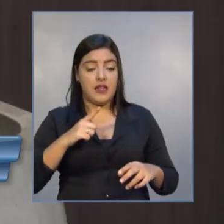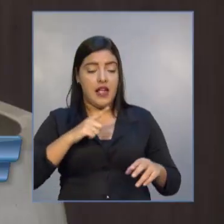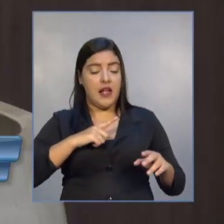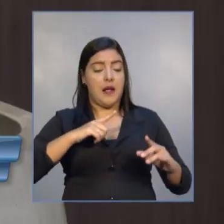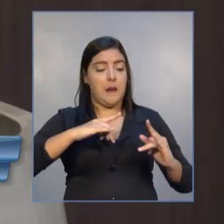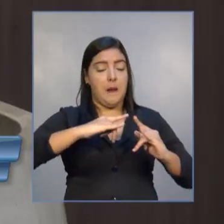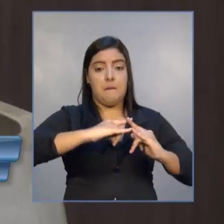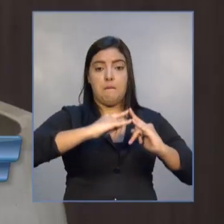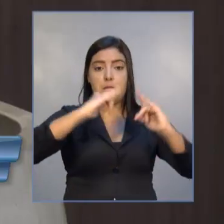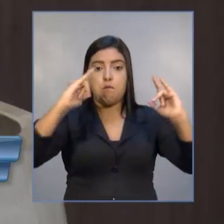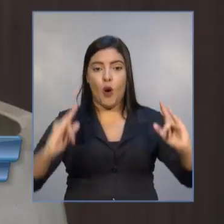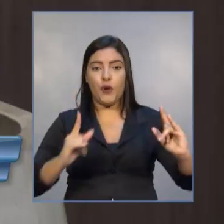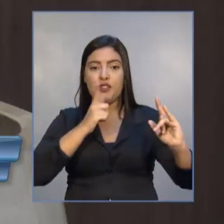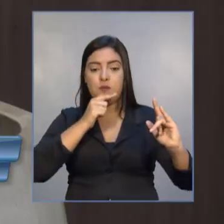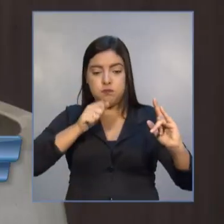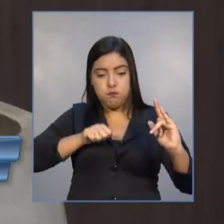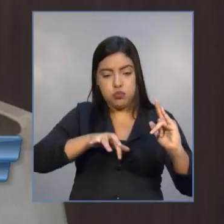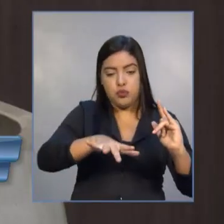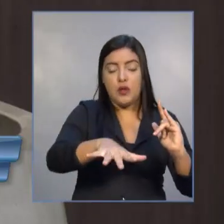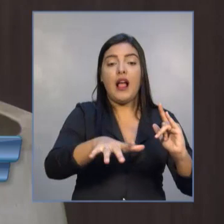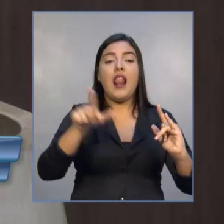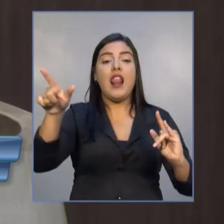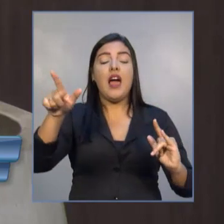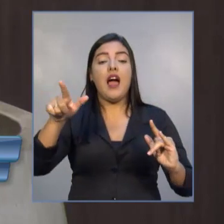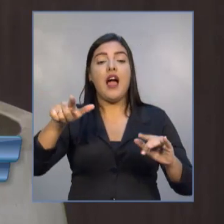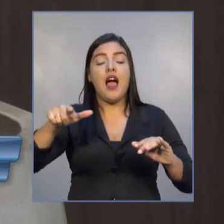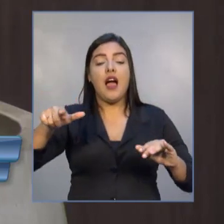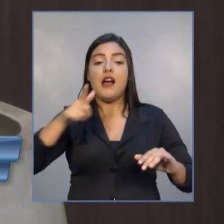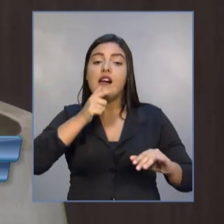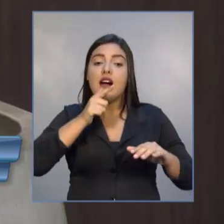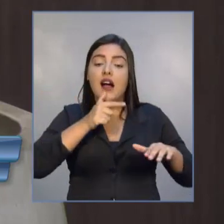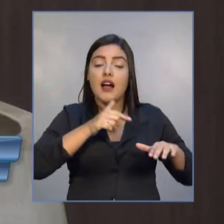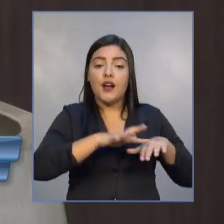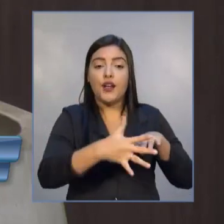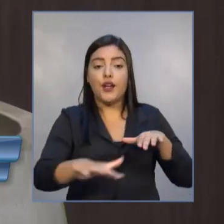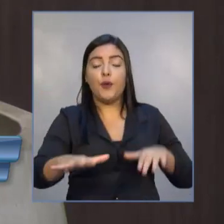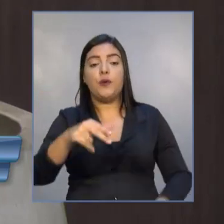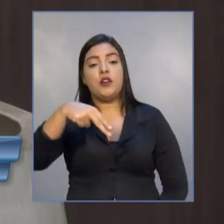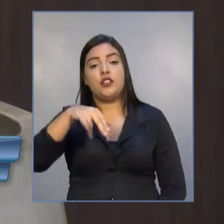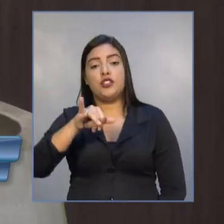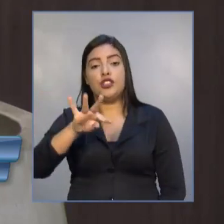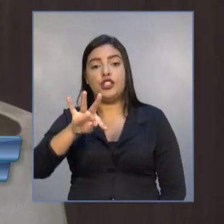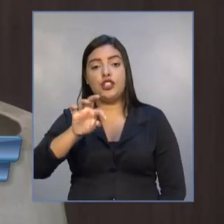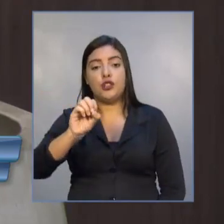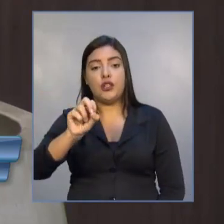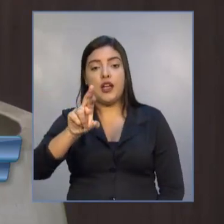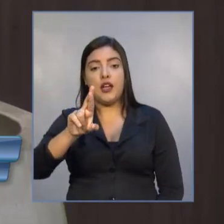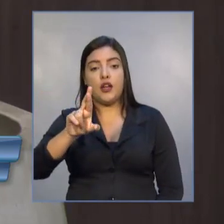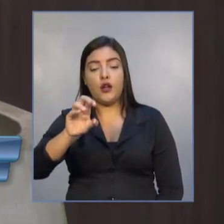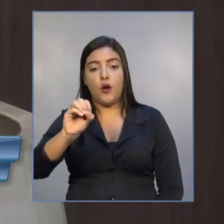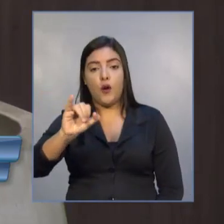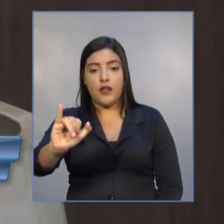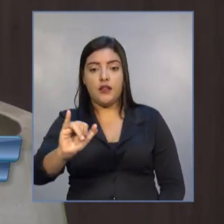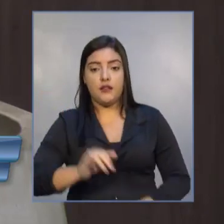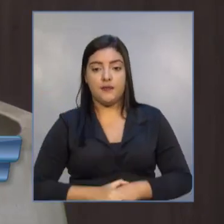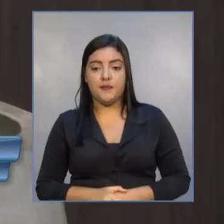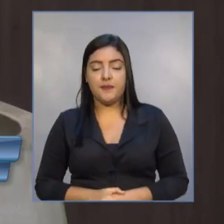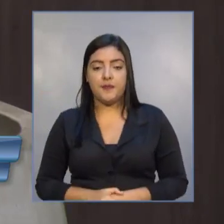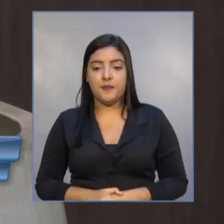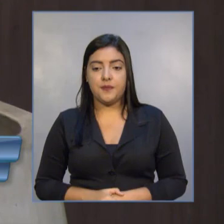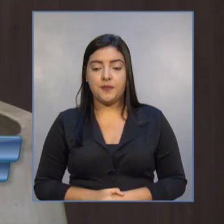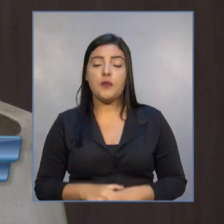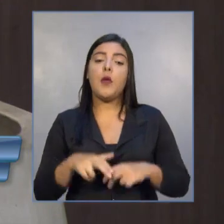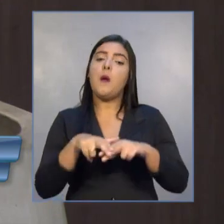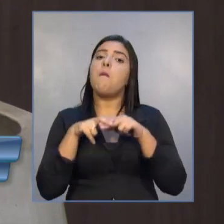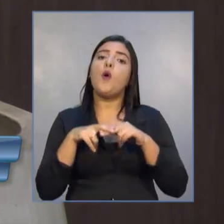o deputado Manuel Duca, do PDT, defendeu as comemorações alusivas aos 55 anos do início do regime militar no